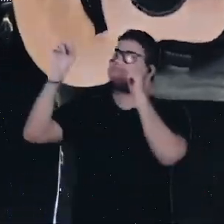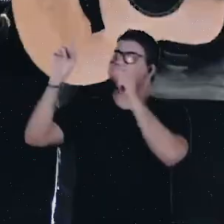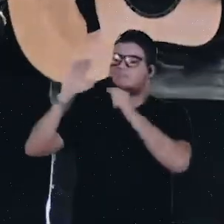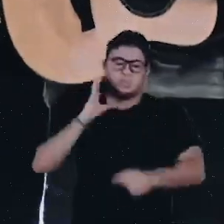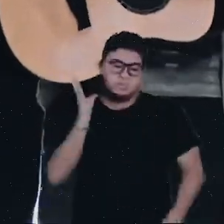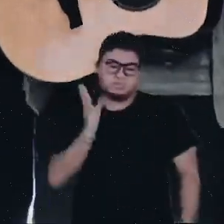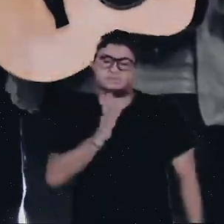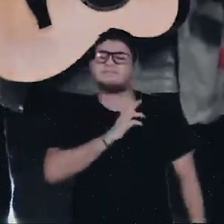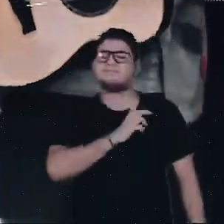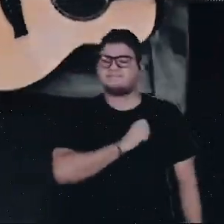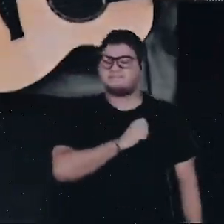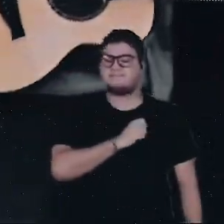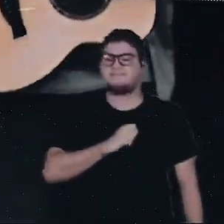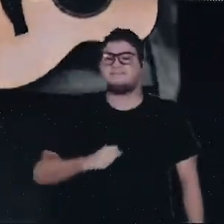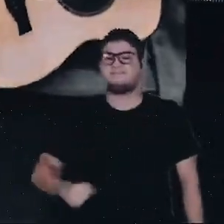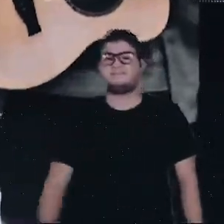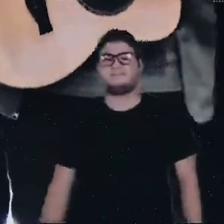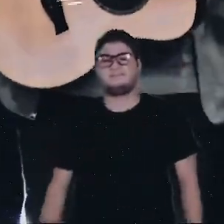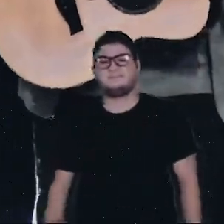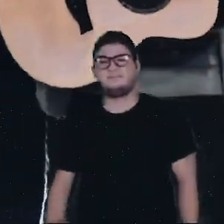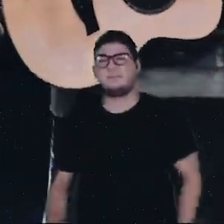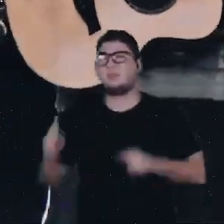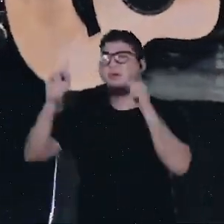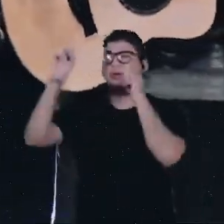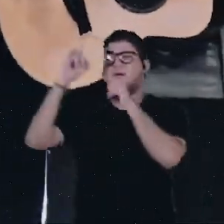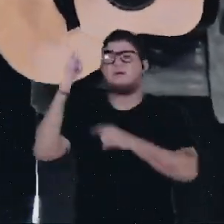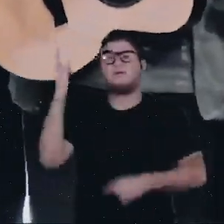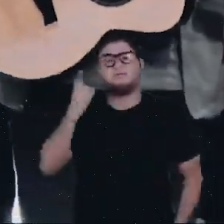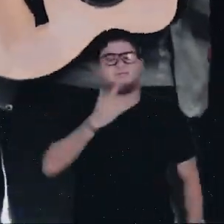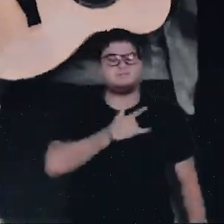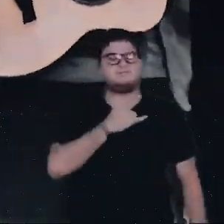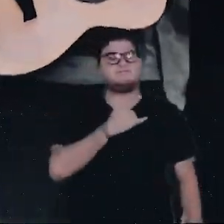nos amou. Ele nos amou.